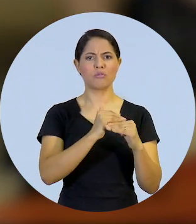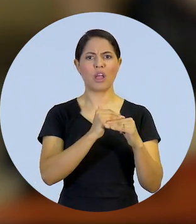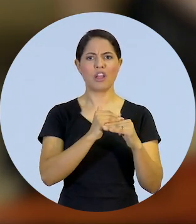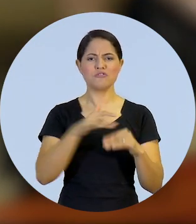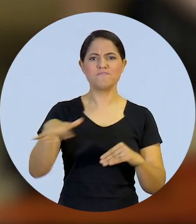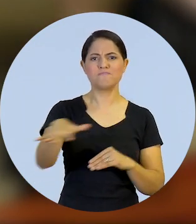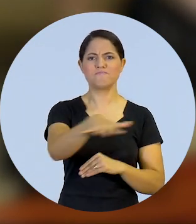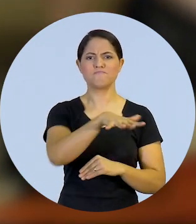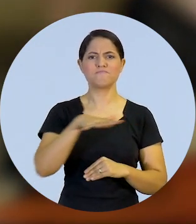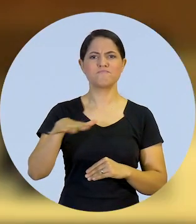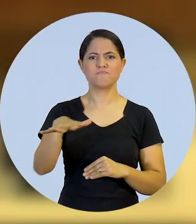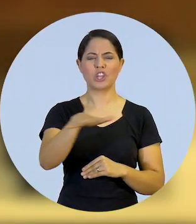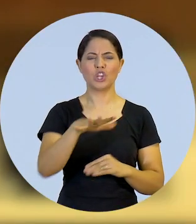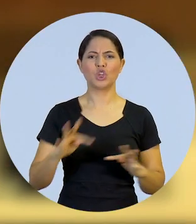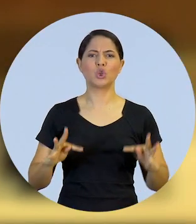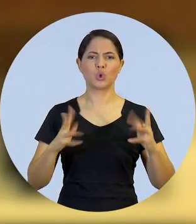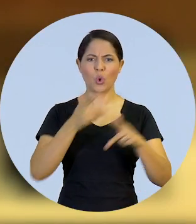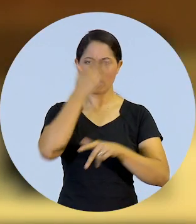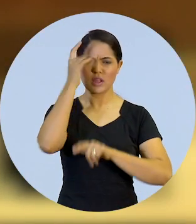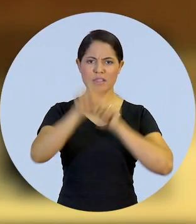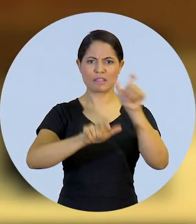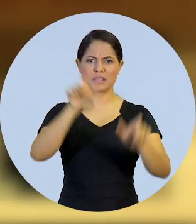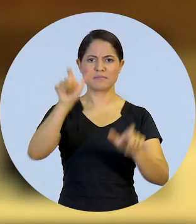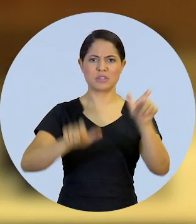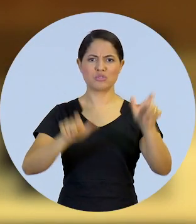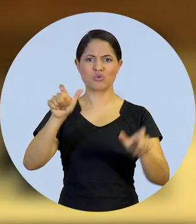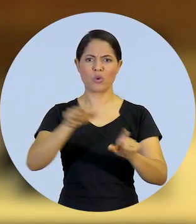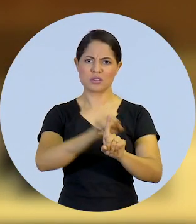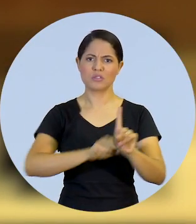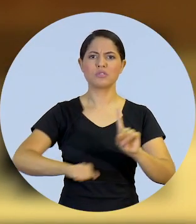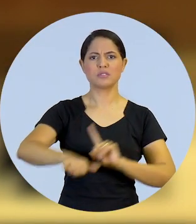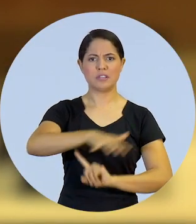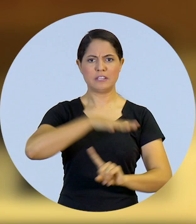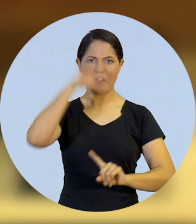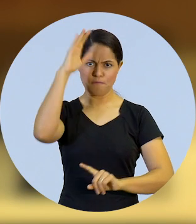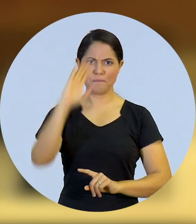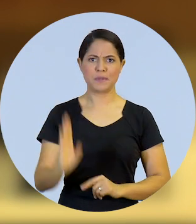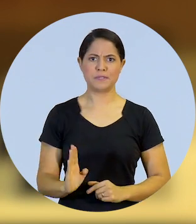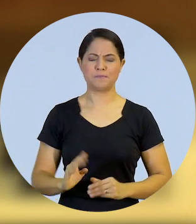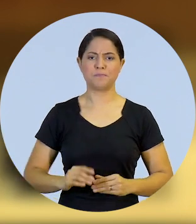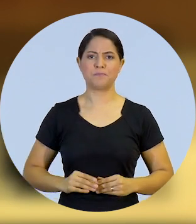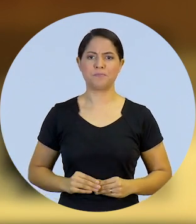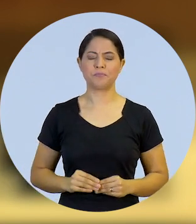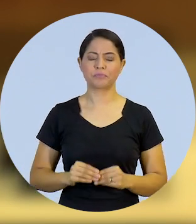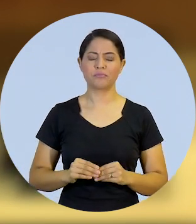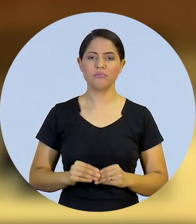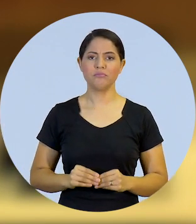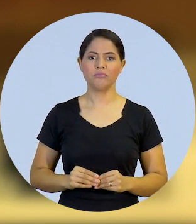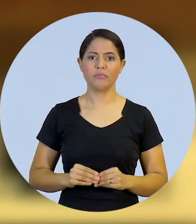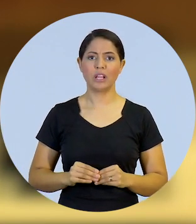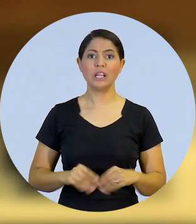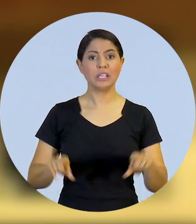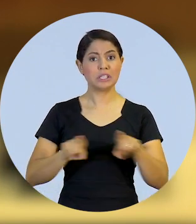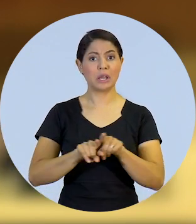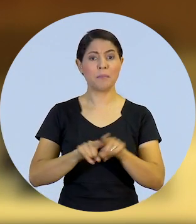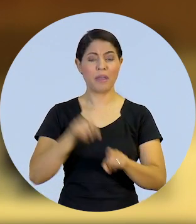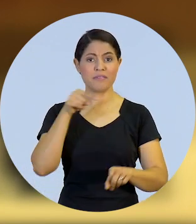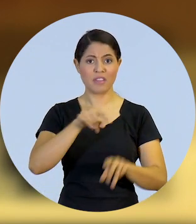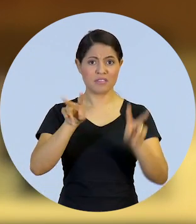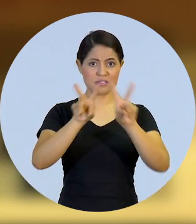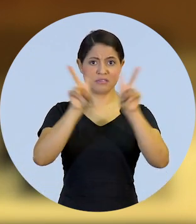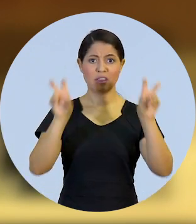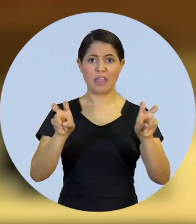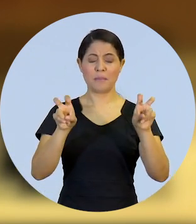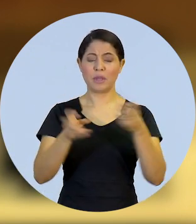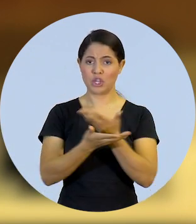a igualdade de condições entre todos aqueles que integram a nossa sociedade, a sociedade brasileira.